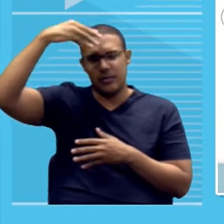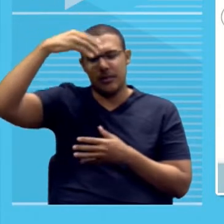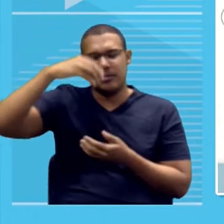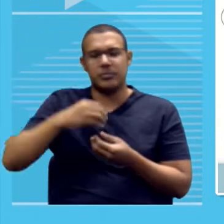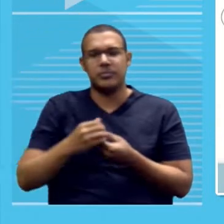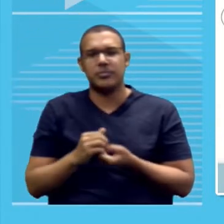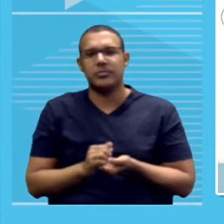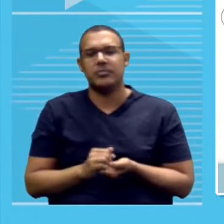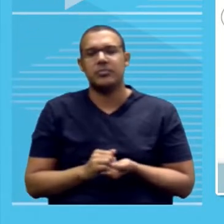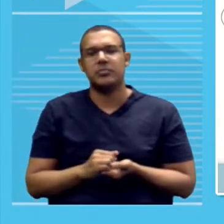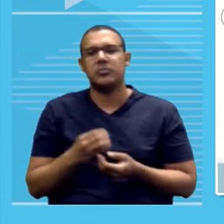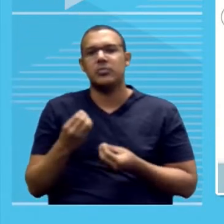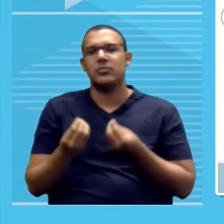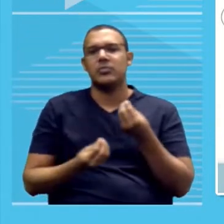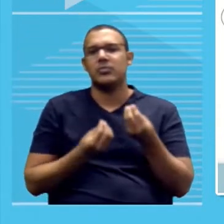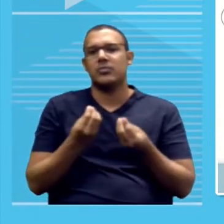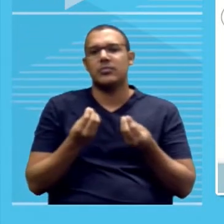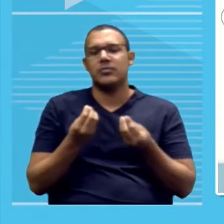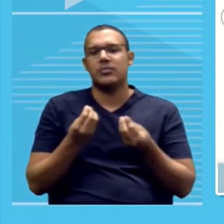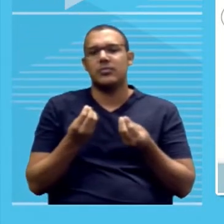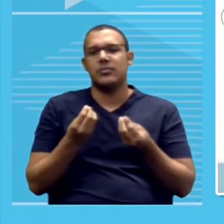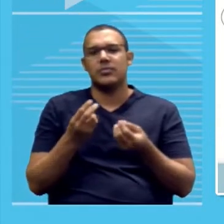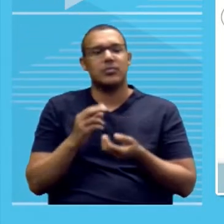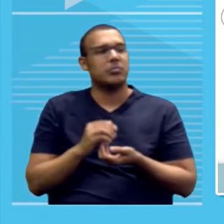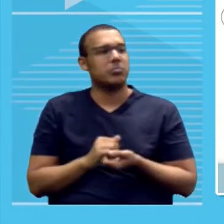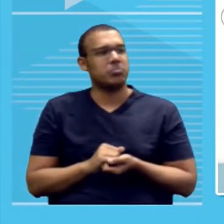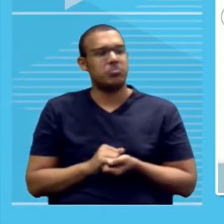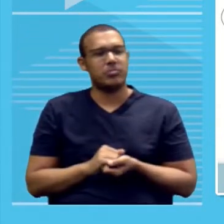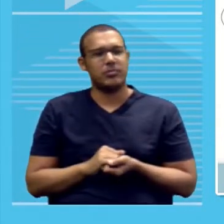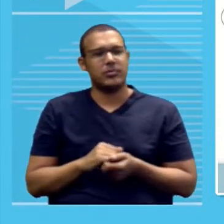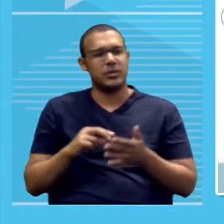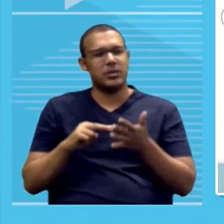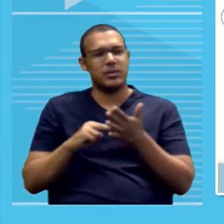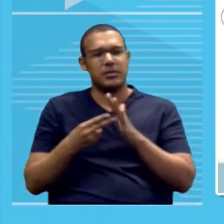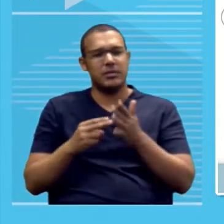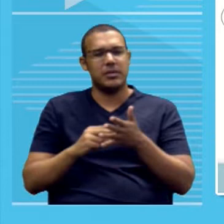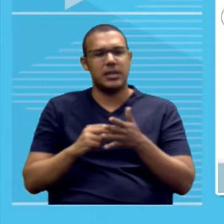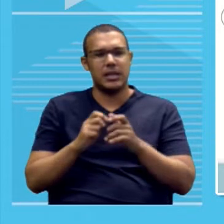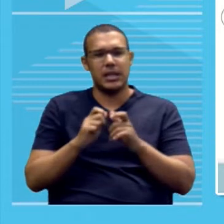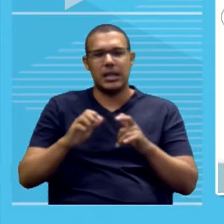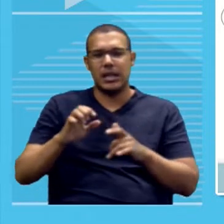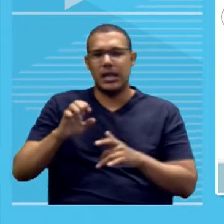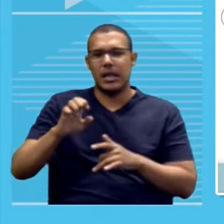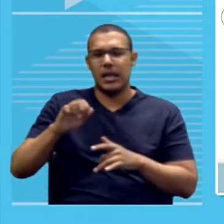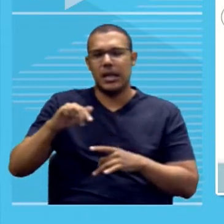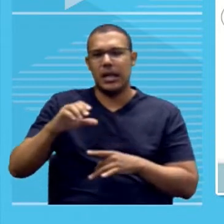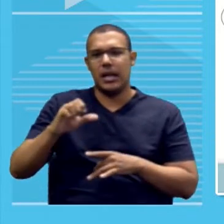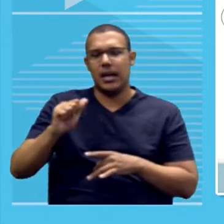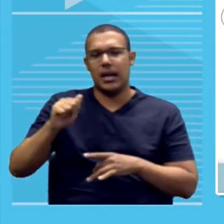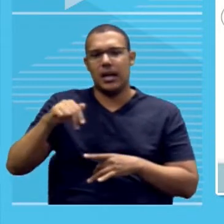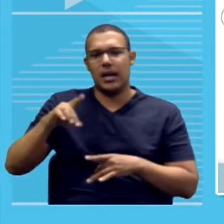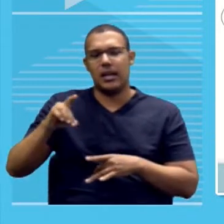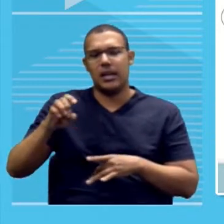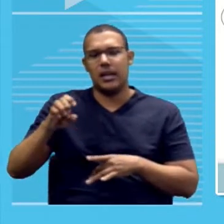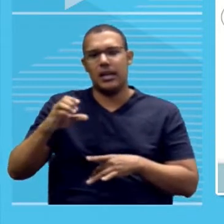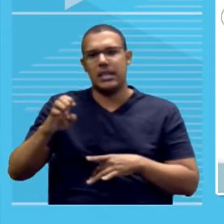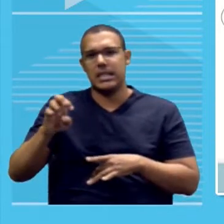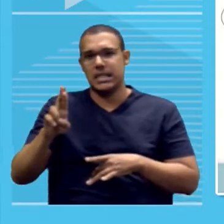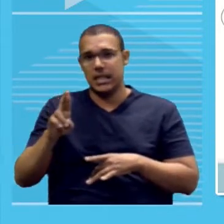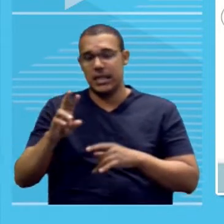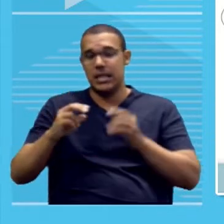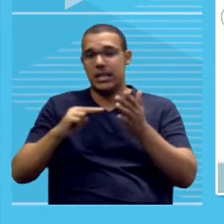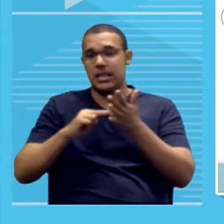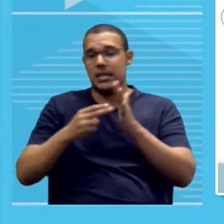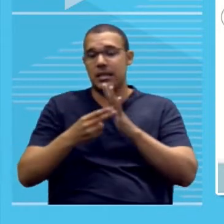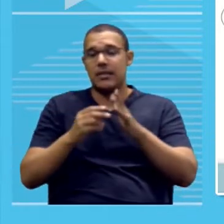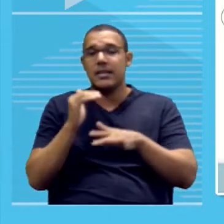te explicar o porquê. O que significa encandecer? Encandecer é esquentar, ok?